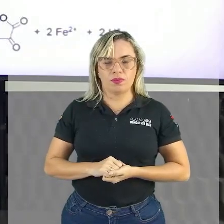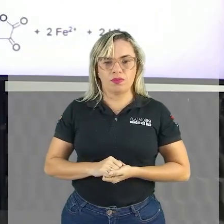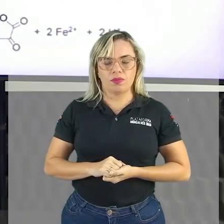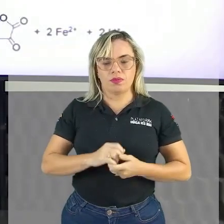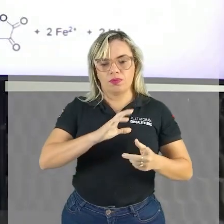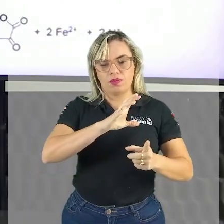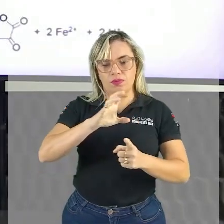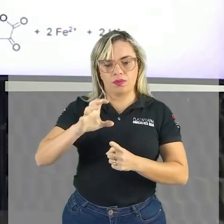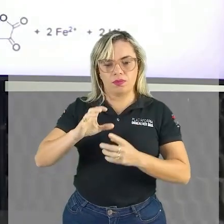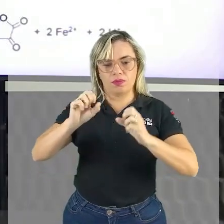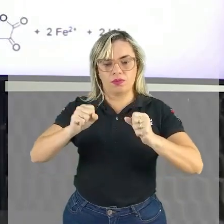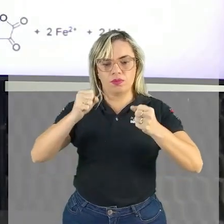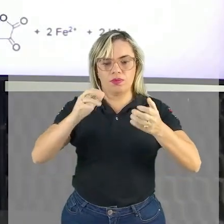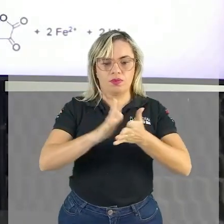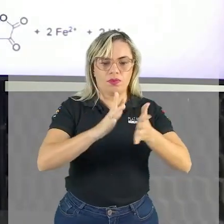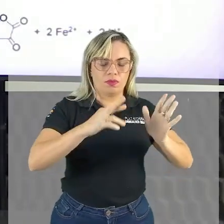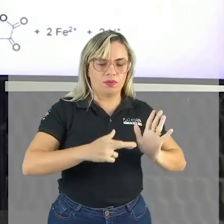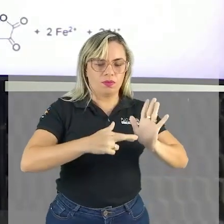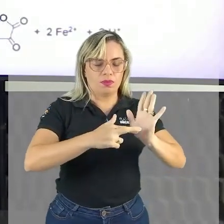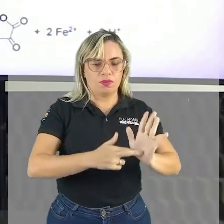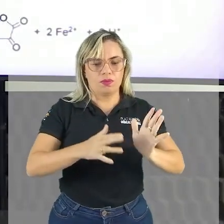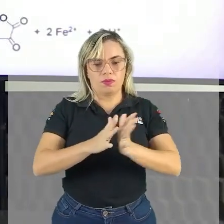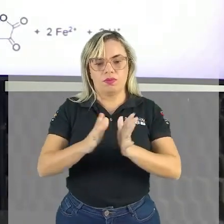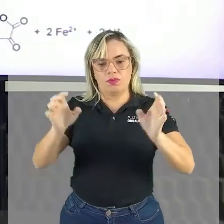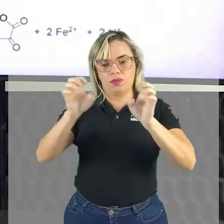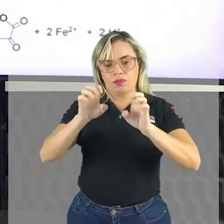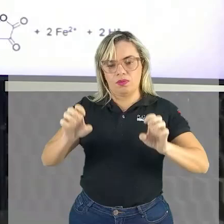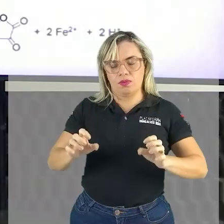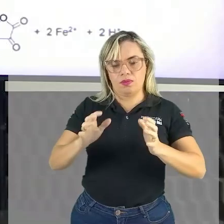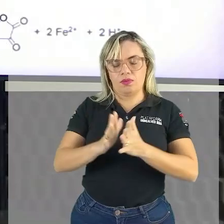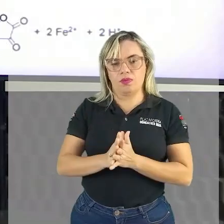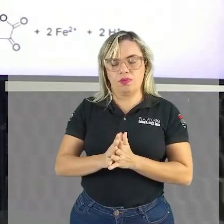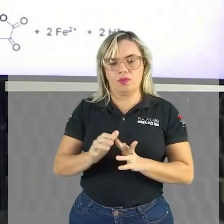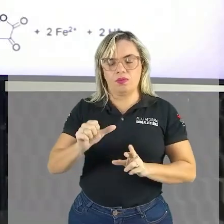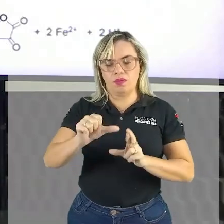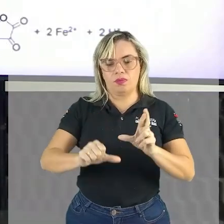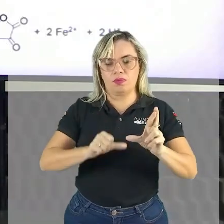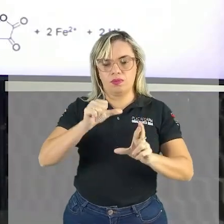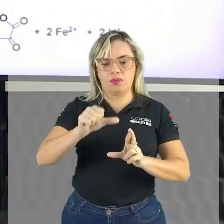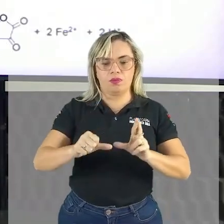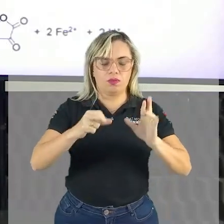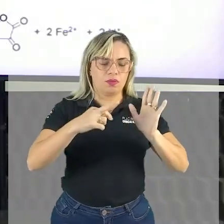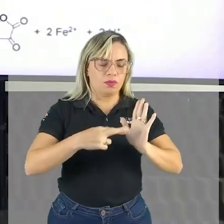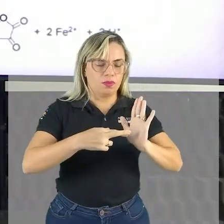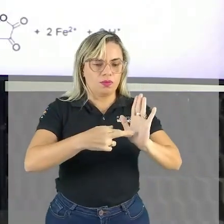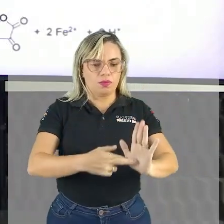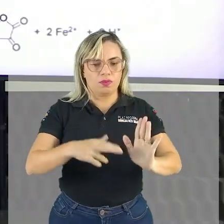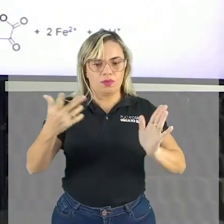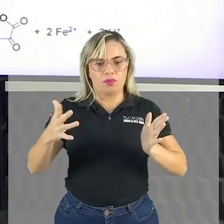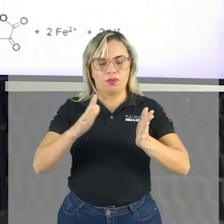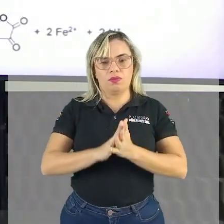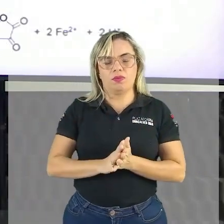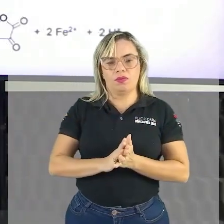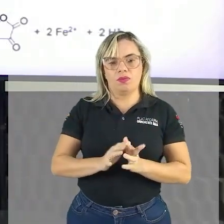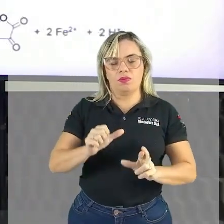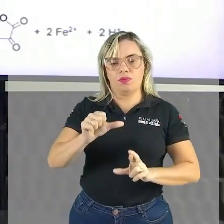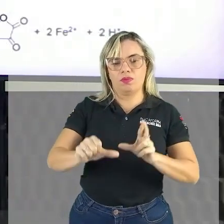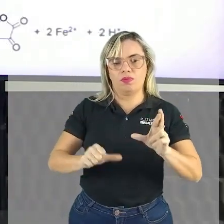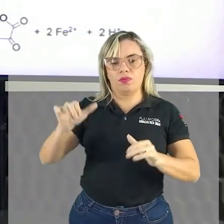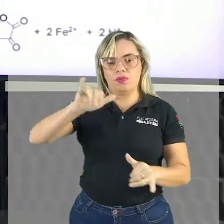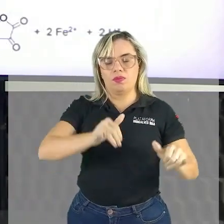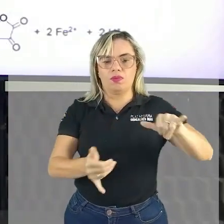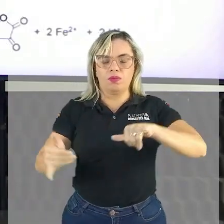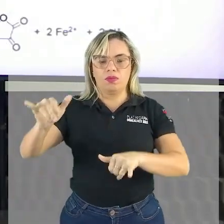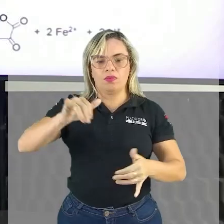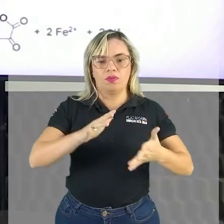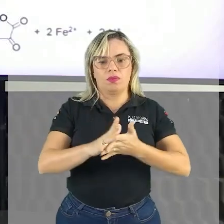cuja ação pode ser representado pelo esquema reacional a seguir. Então tá ali a reação química, tá? Então bem